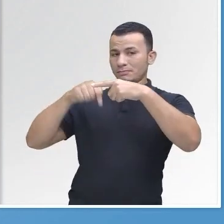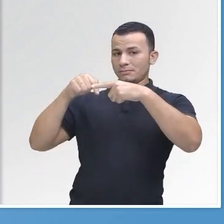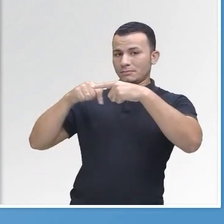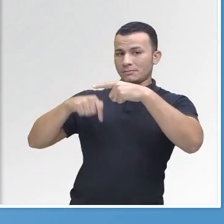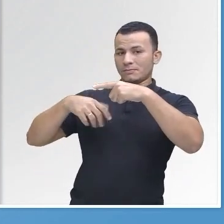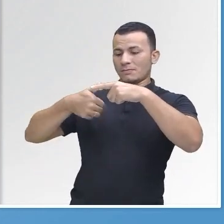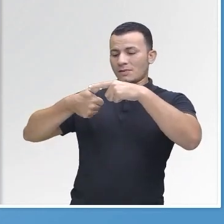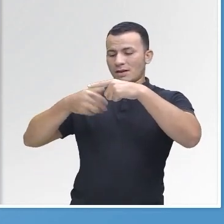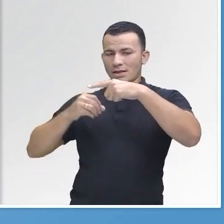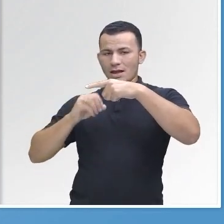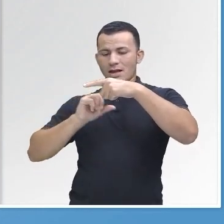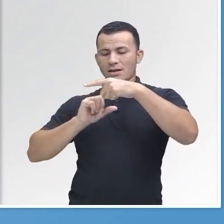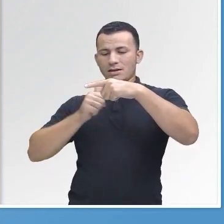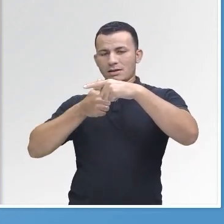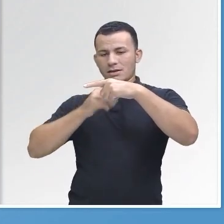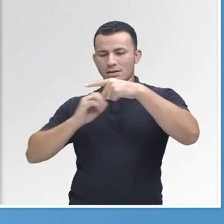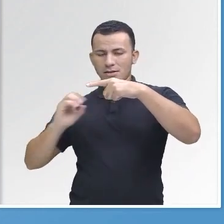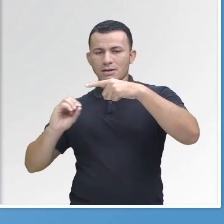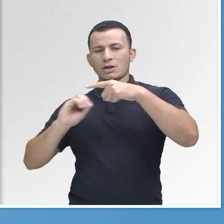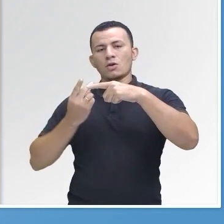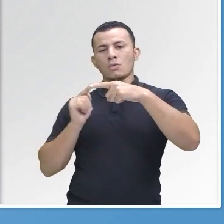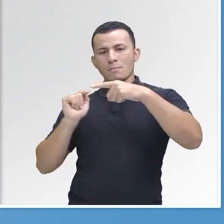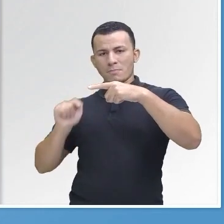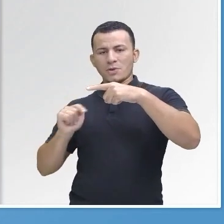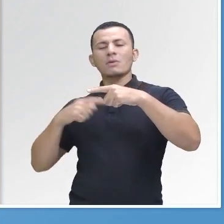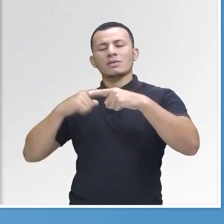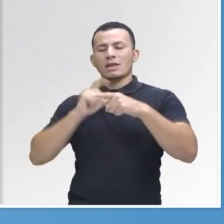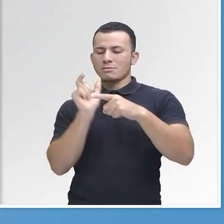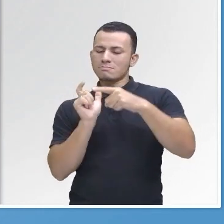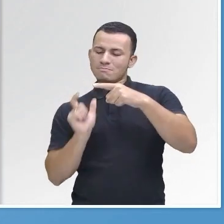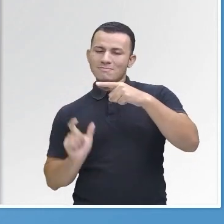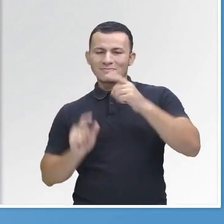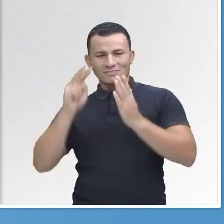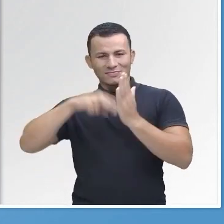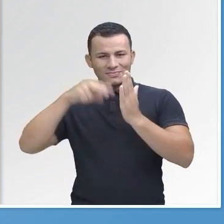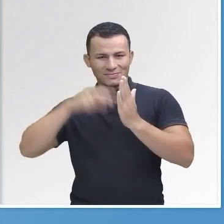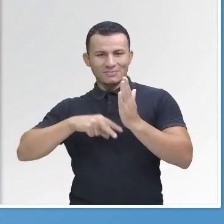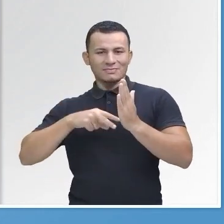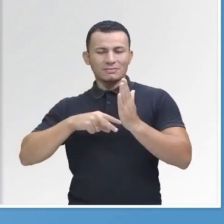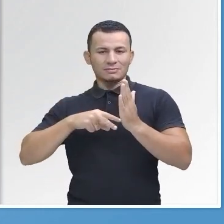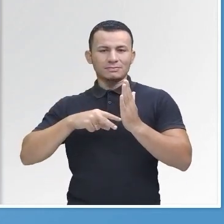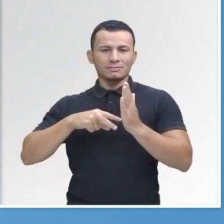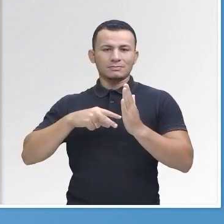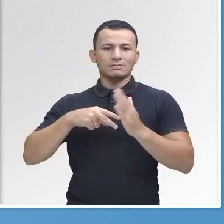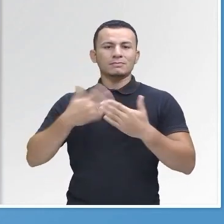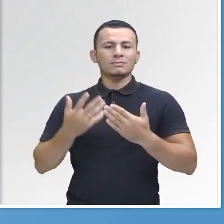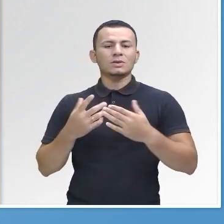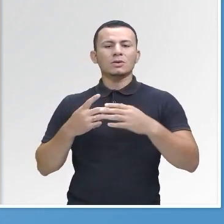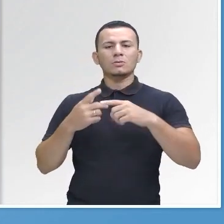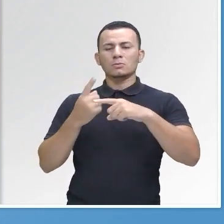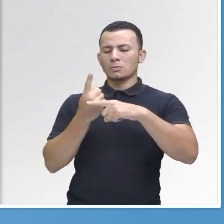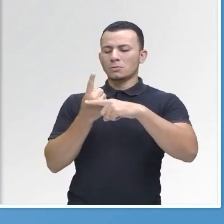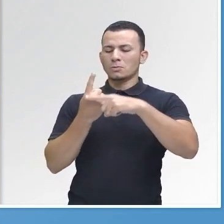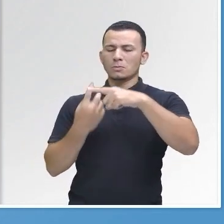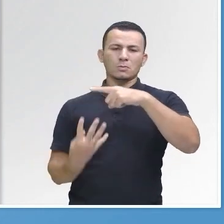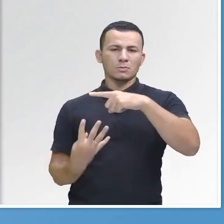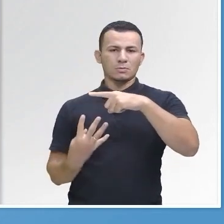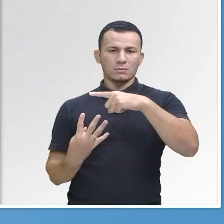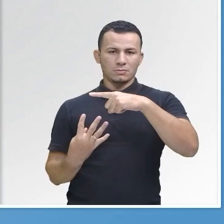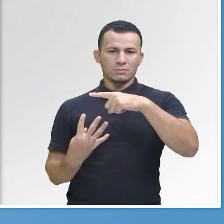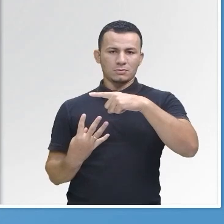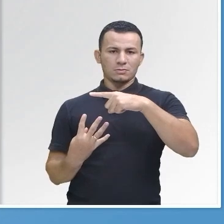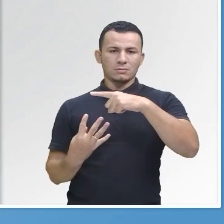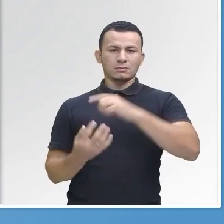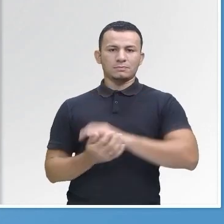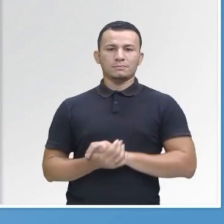100 ou 1000, a leitura se faz décimos, centésimos ou milésimos. Ou seja, o que nós temos aqui? 1,